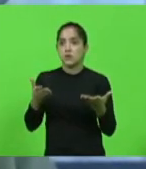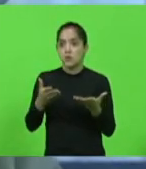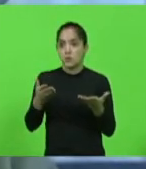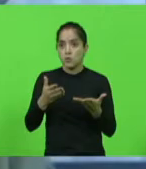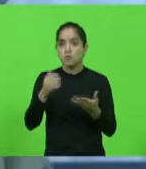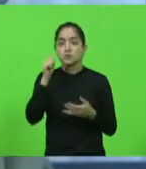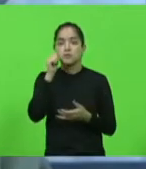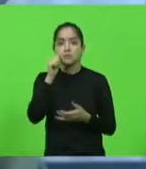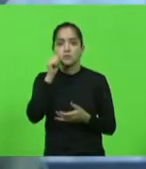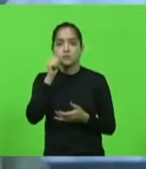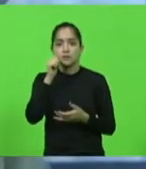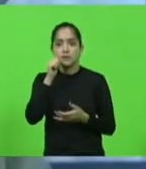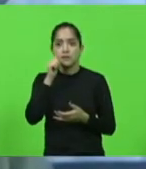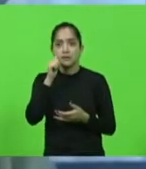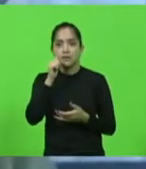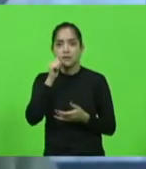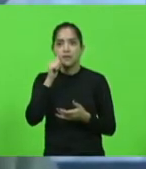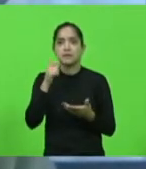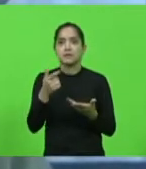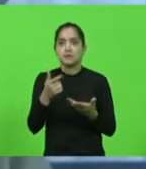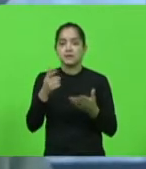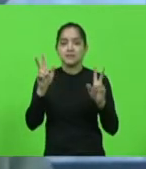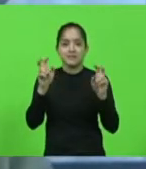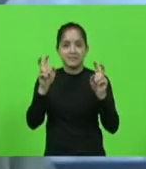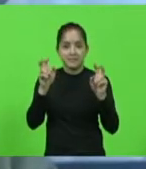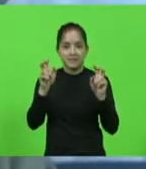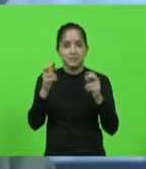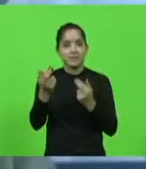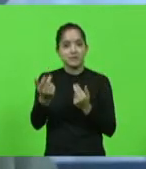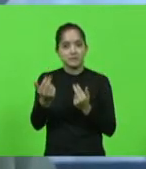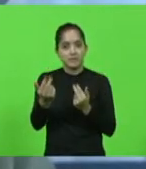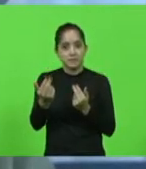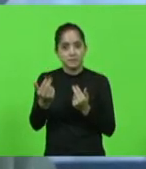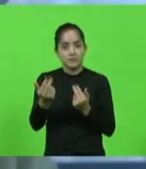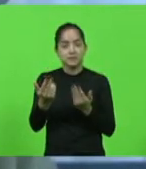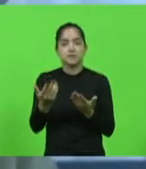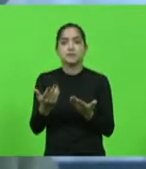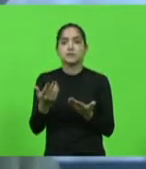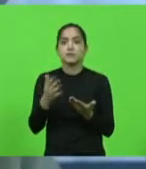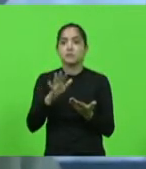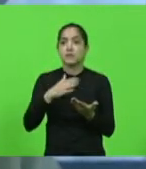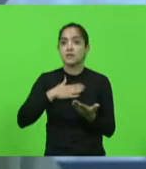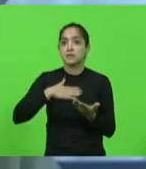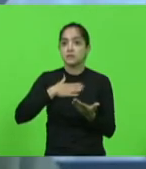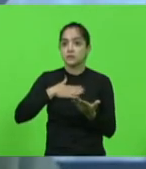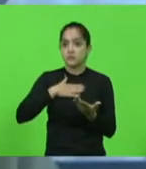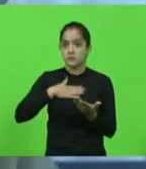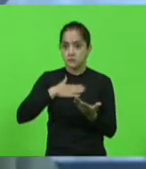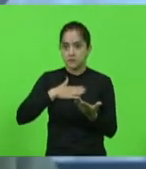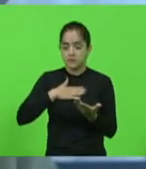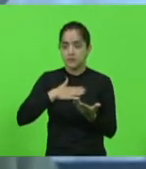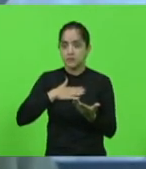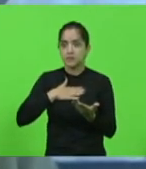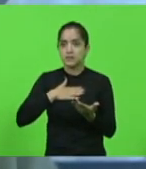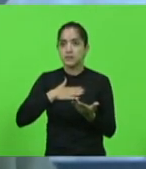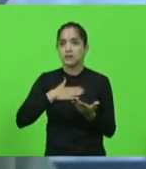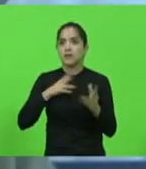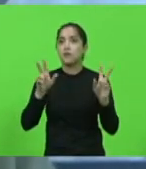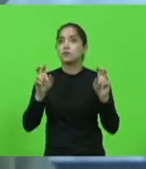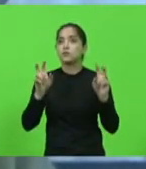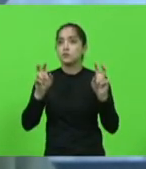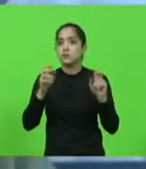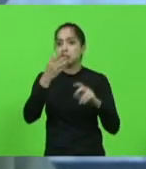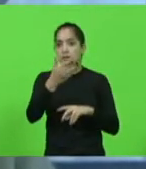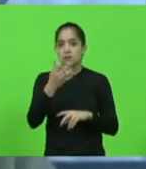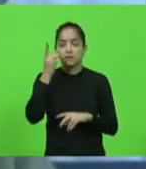mulheres deputadas vão se repetir um pouco, não é? Mas eu gostaria de fazer a menção ao tema que a